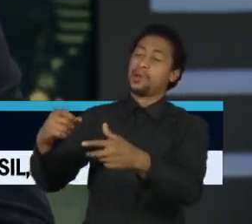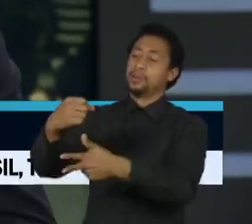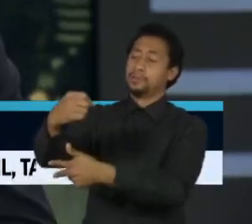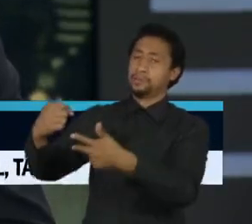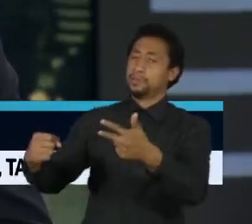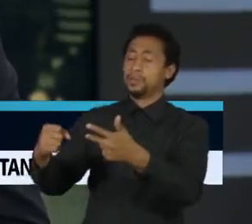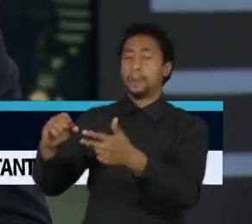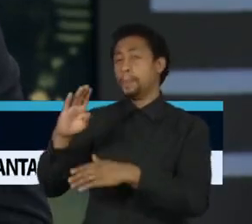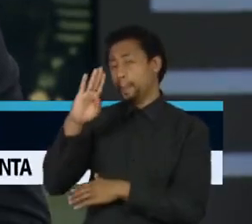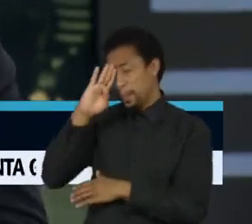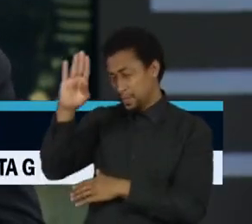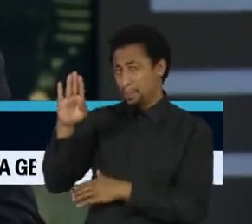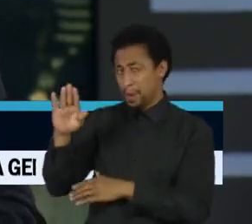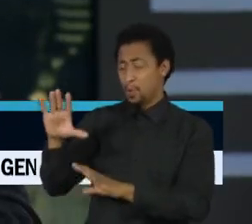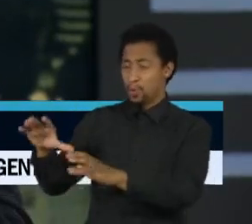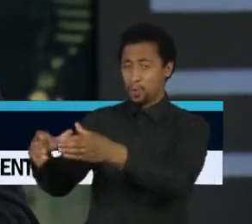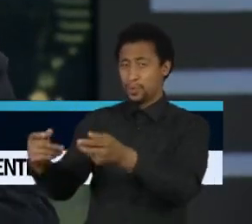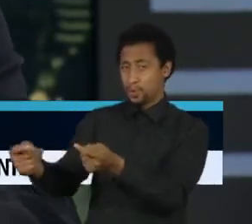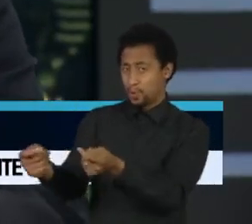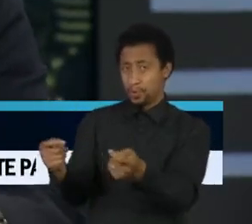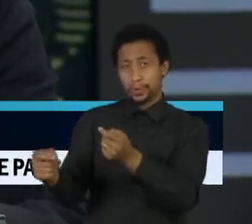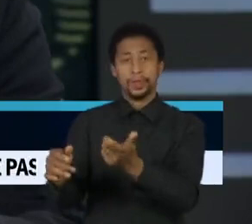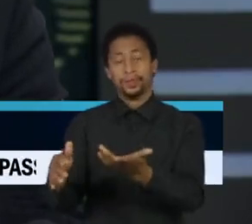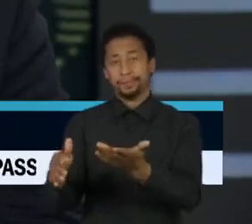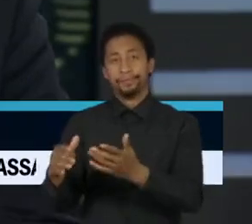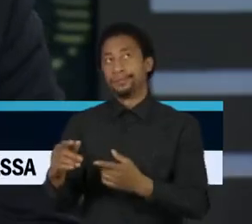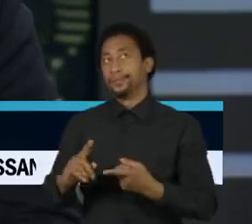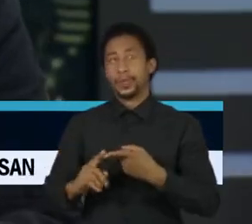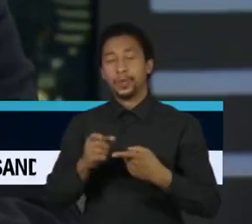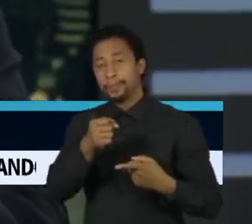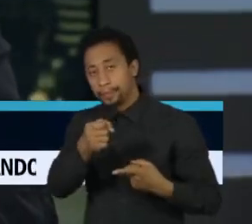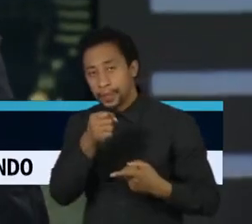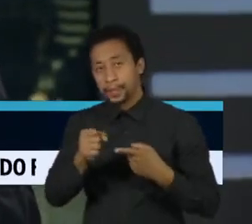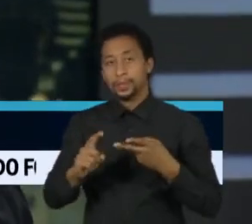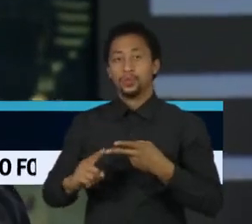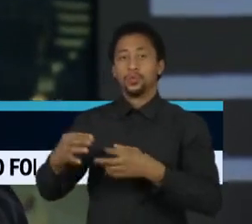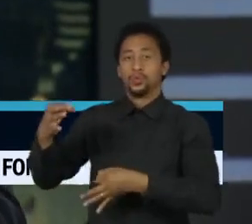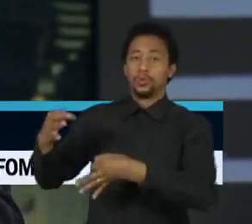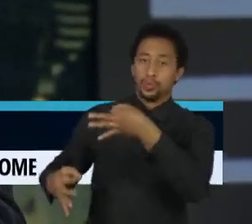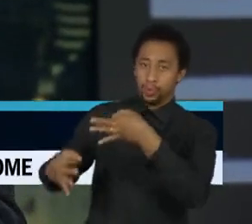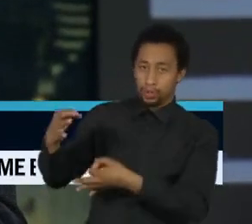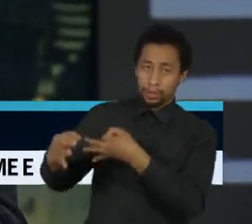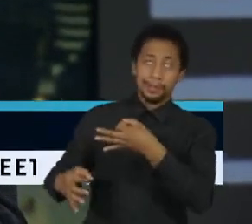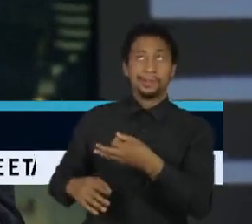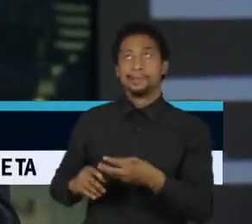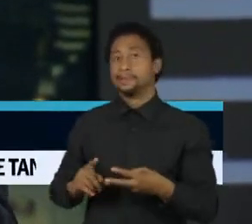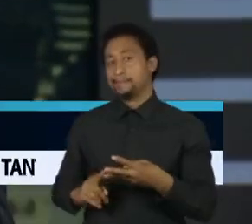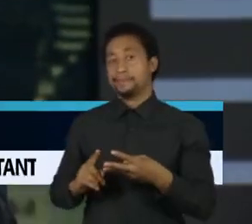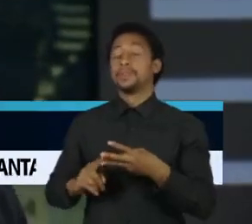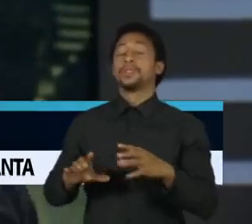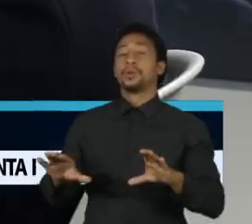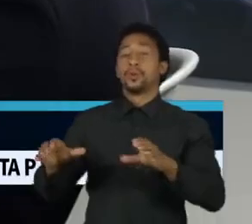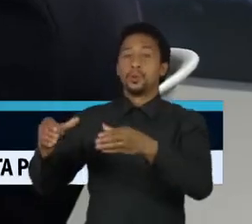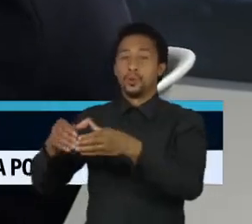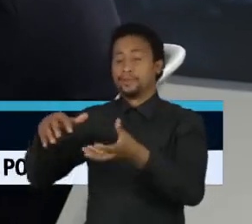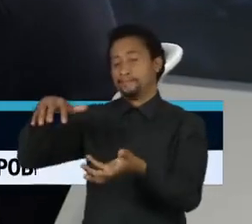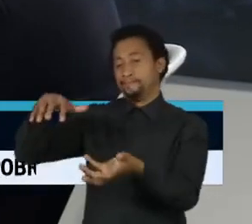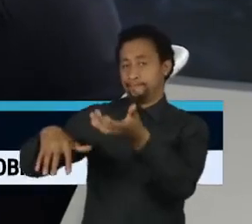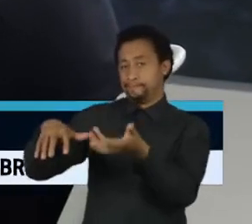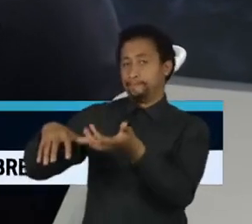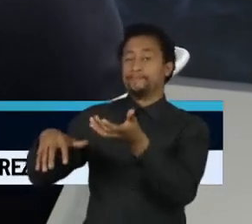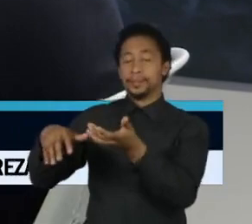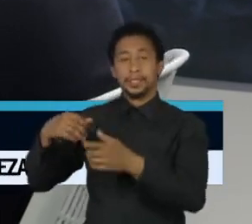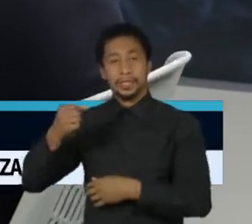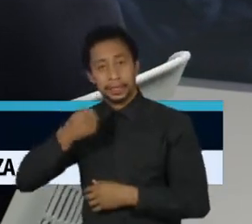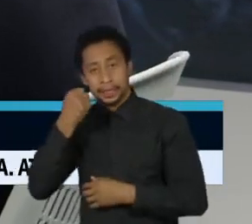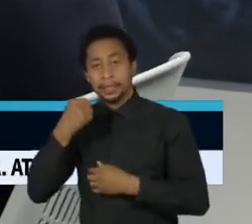que o controlam quais são a imprensa o judiciário eventualmente o legislativo então